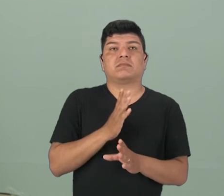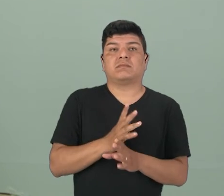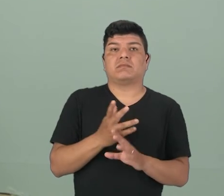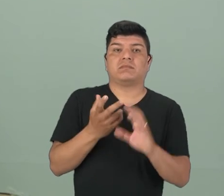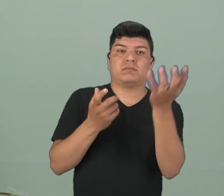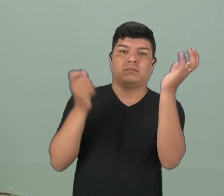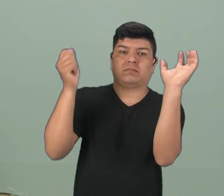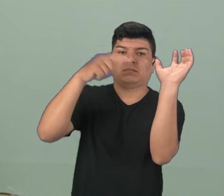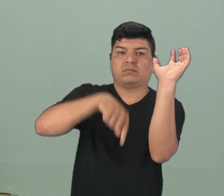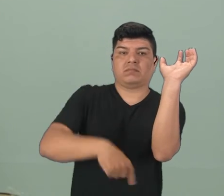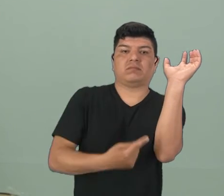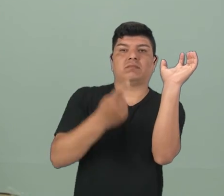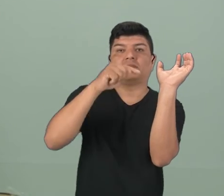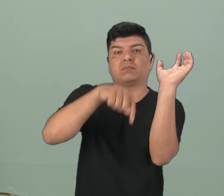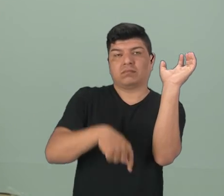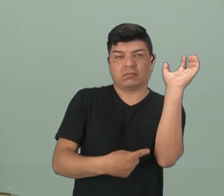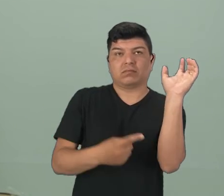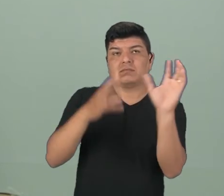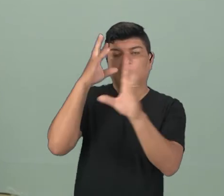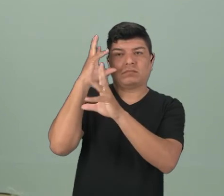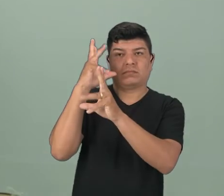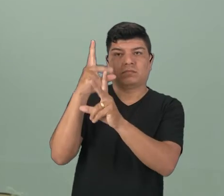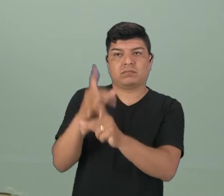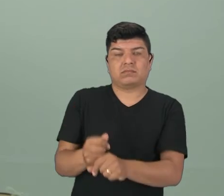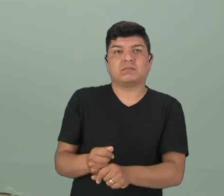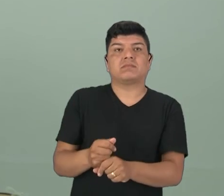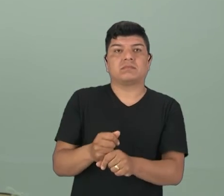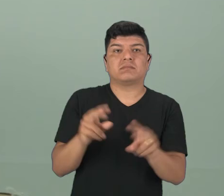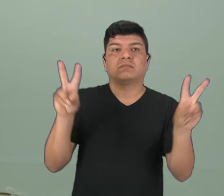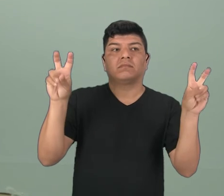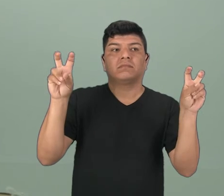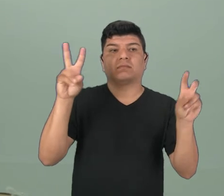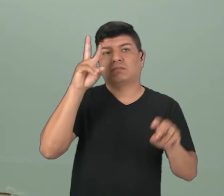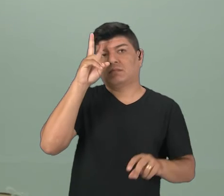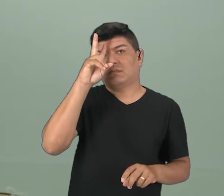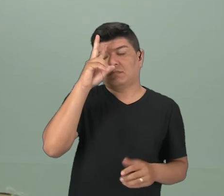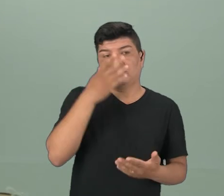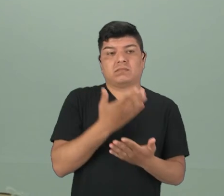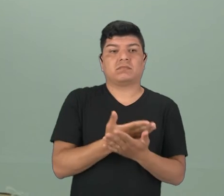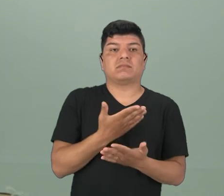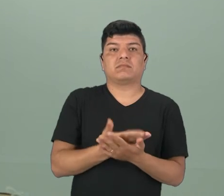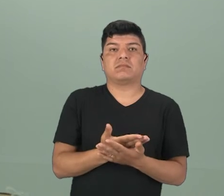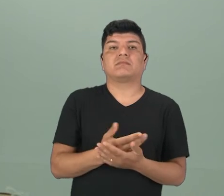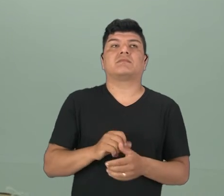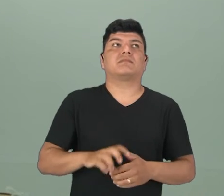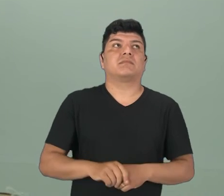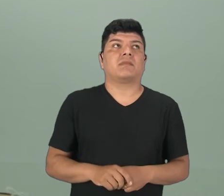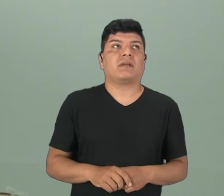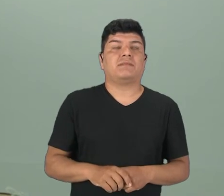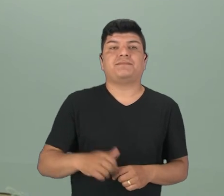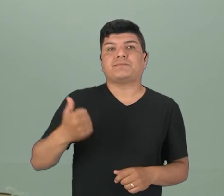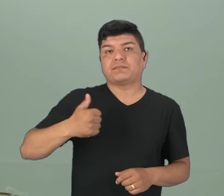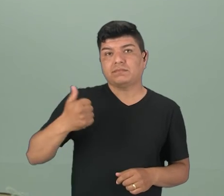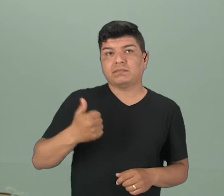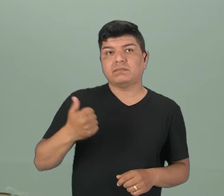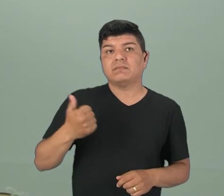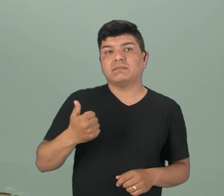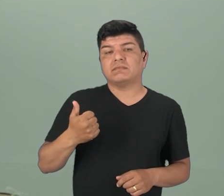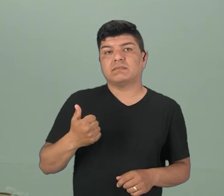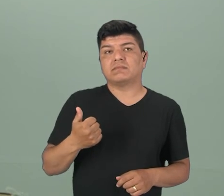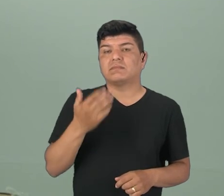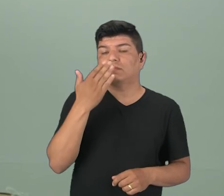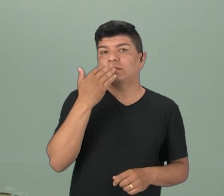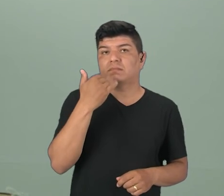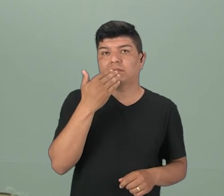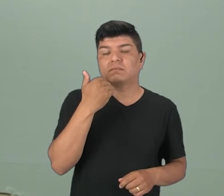da fotossíntese, tá bom? Só para relembrar o assunto que nós já estudamos. Desses produtores, tem os primários, que são os primeiros que se